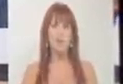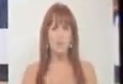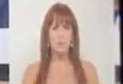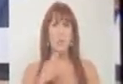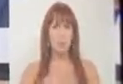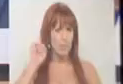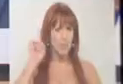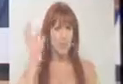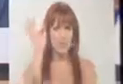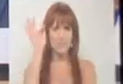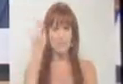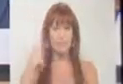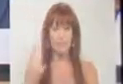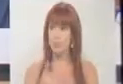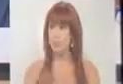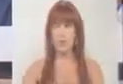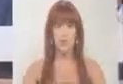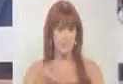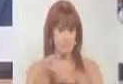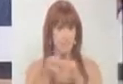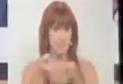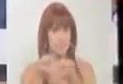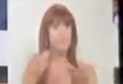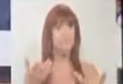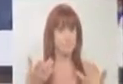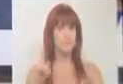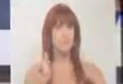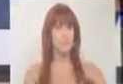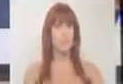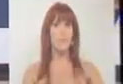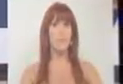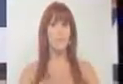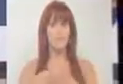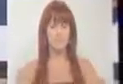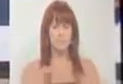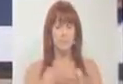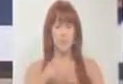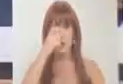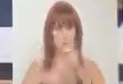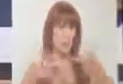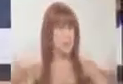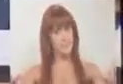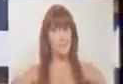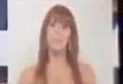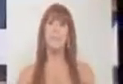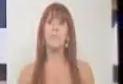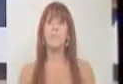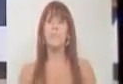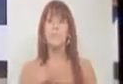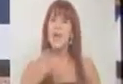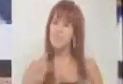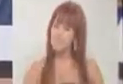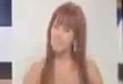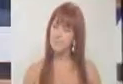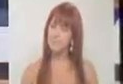das freguesias, até pela sua proximidade naquilo que é a resolução dos problemas das populações, mas não posso